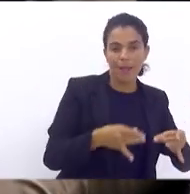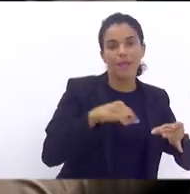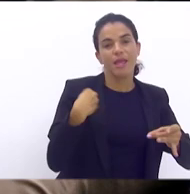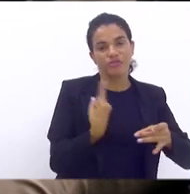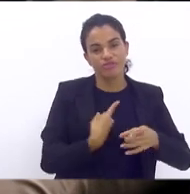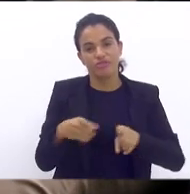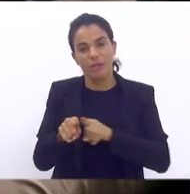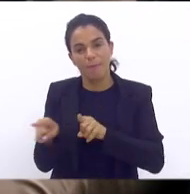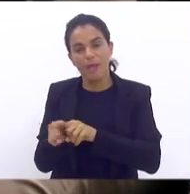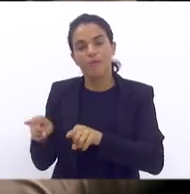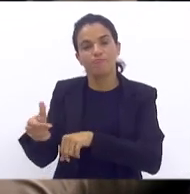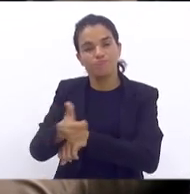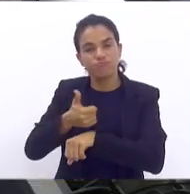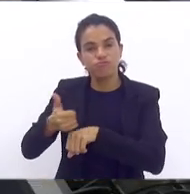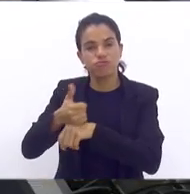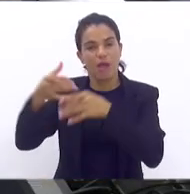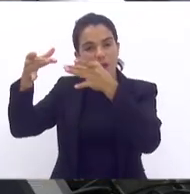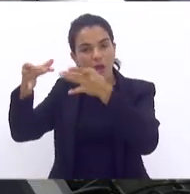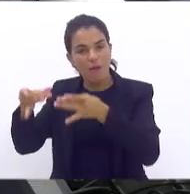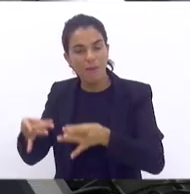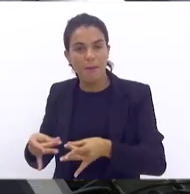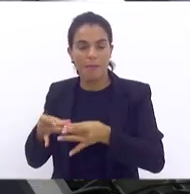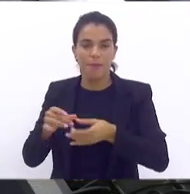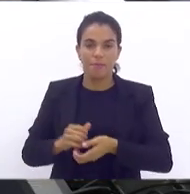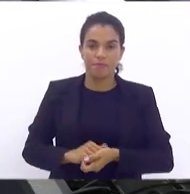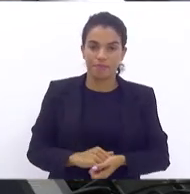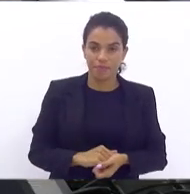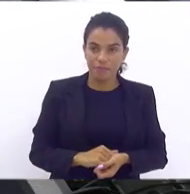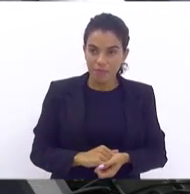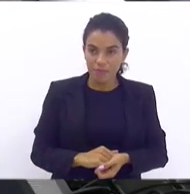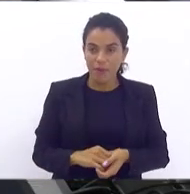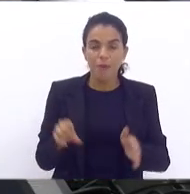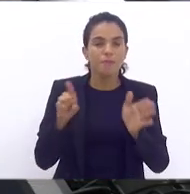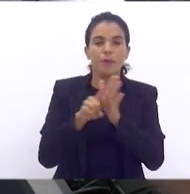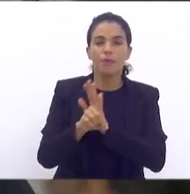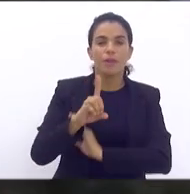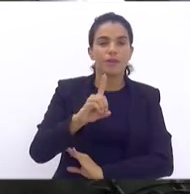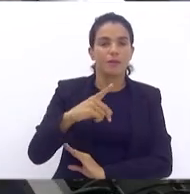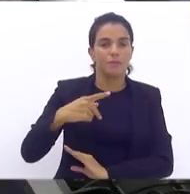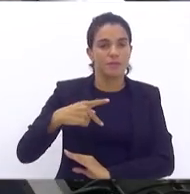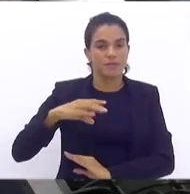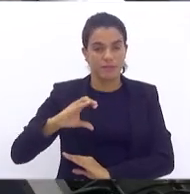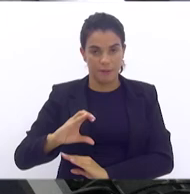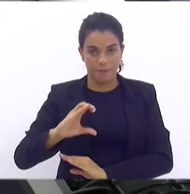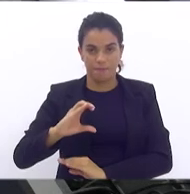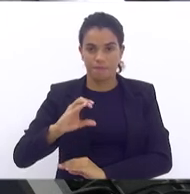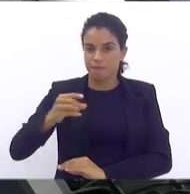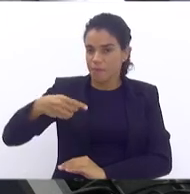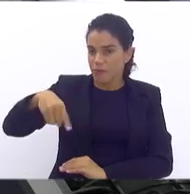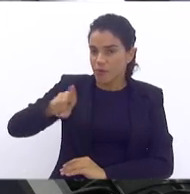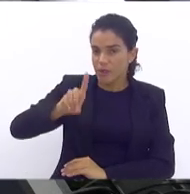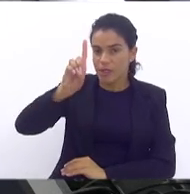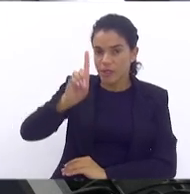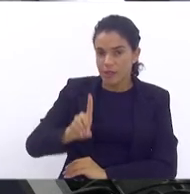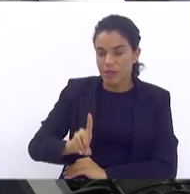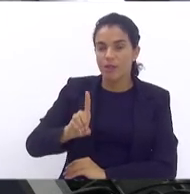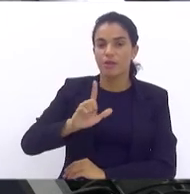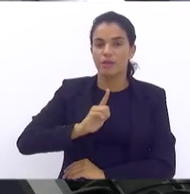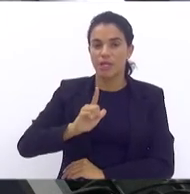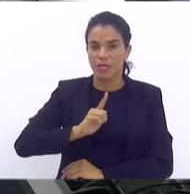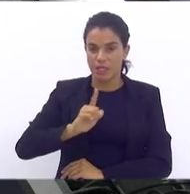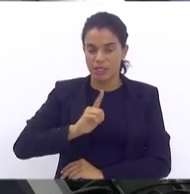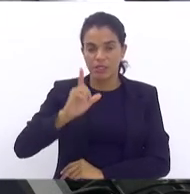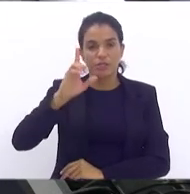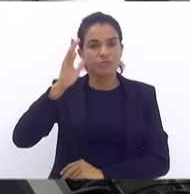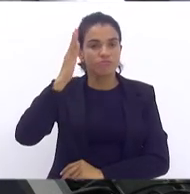aperfeiçoaremos nossas normas. Uma última pergunta, a DPC. Os senhores da diretoria têm conhecimento das atividades de corte de